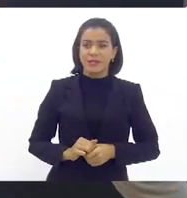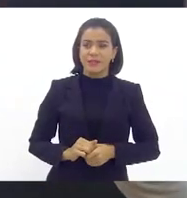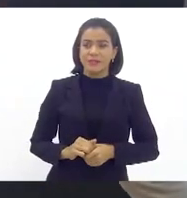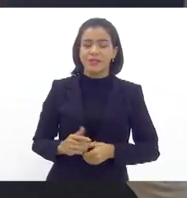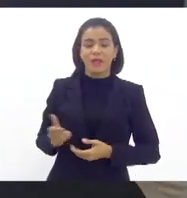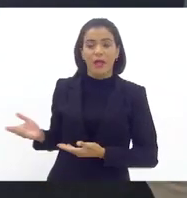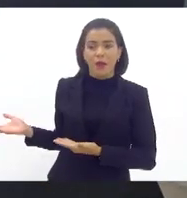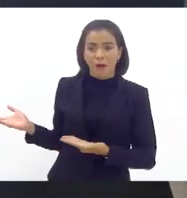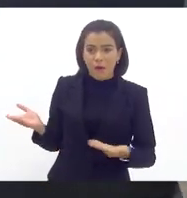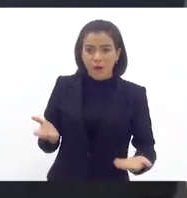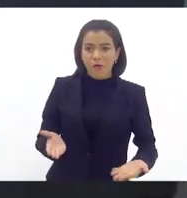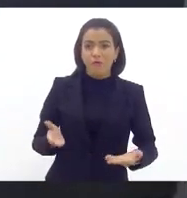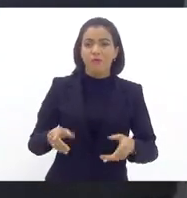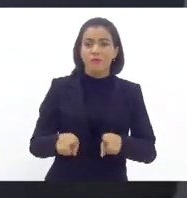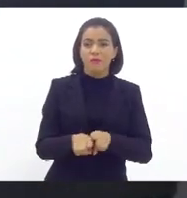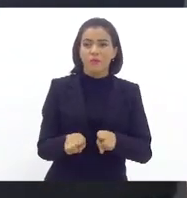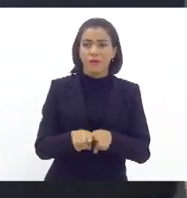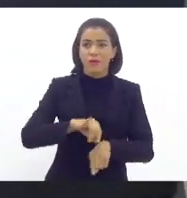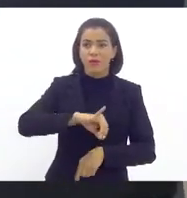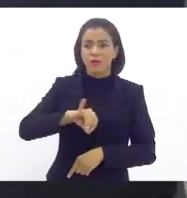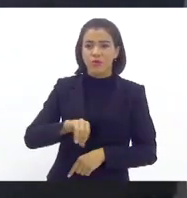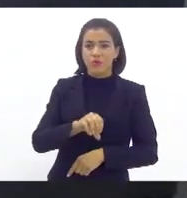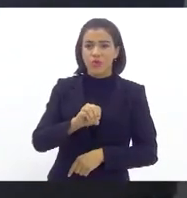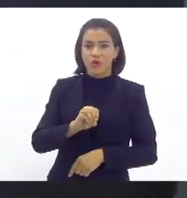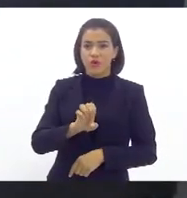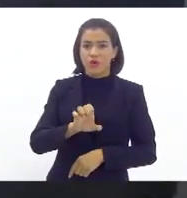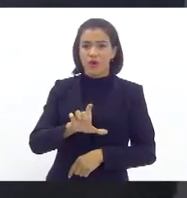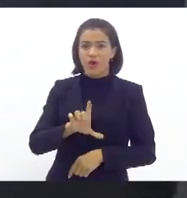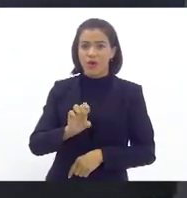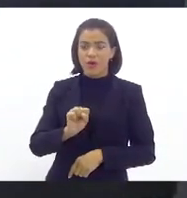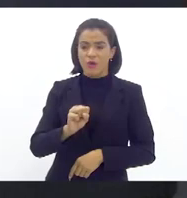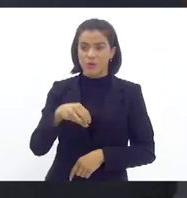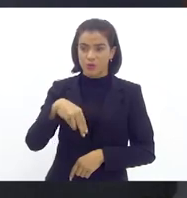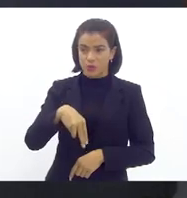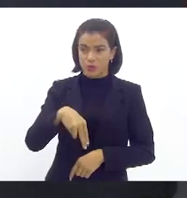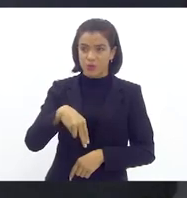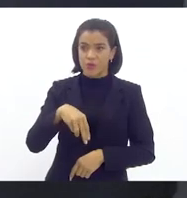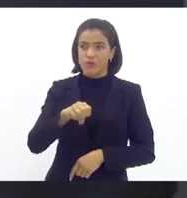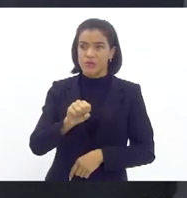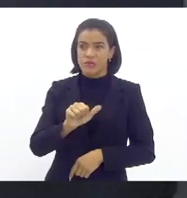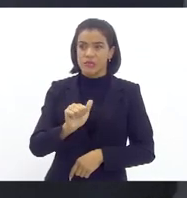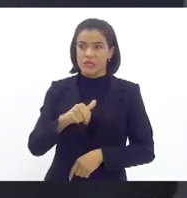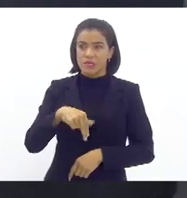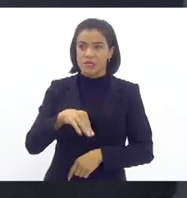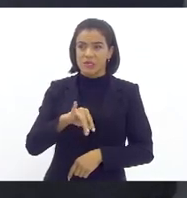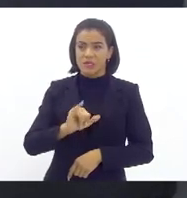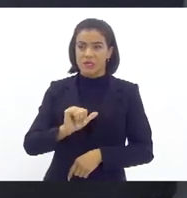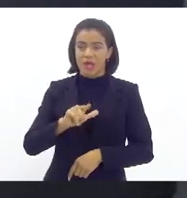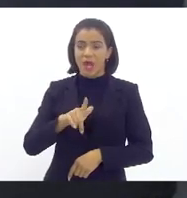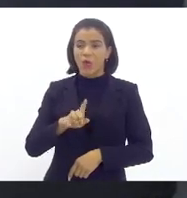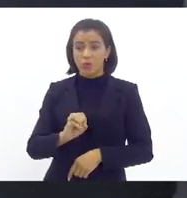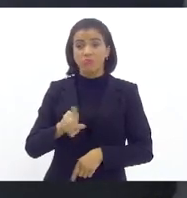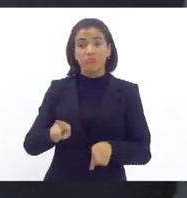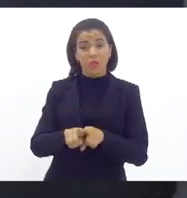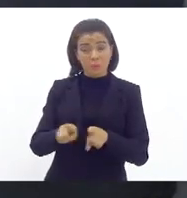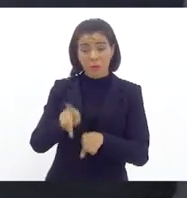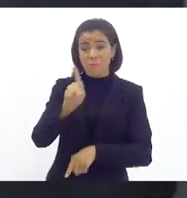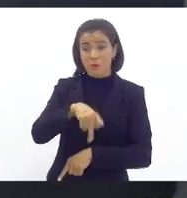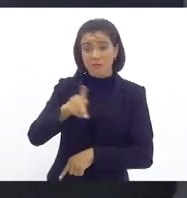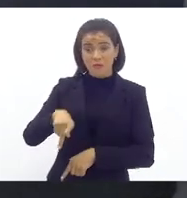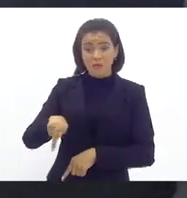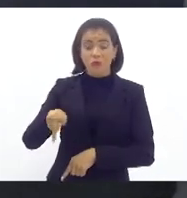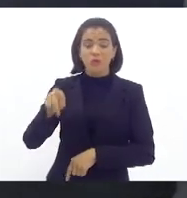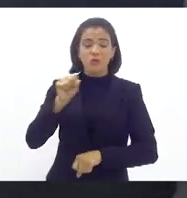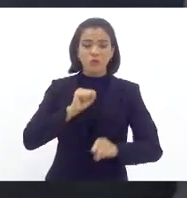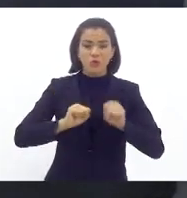compor a mesa o Joelson Santiago, que é coordenador regional do Educafro, também professor de Sociologia.